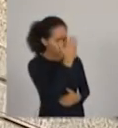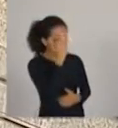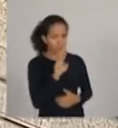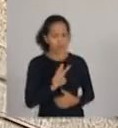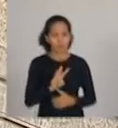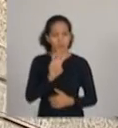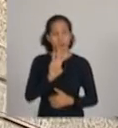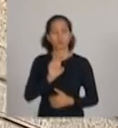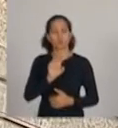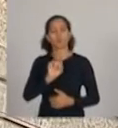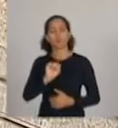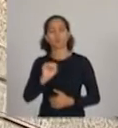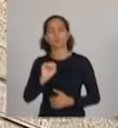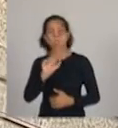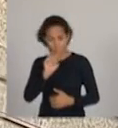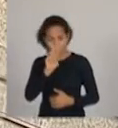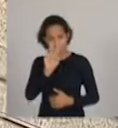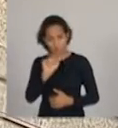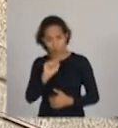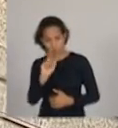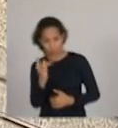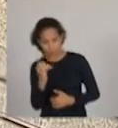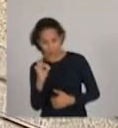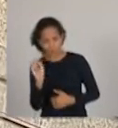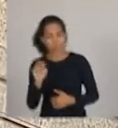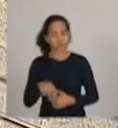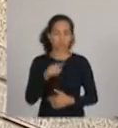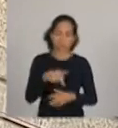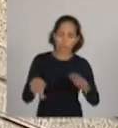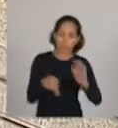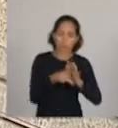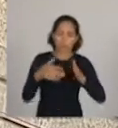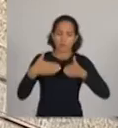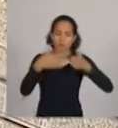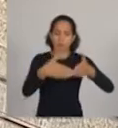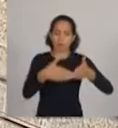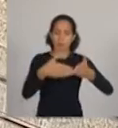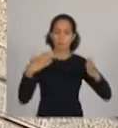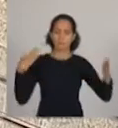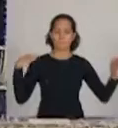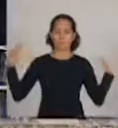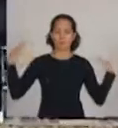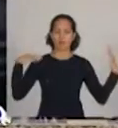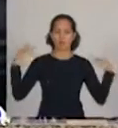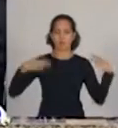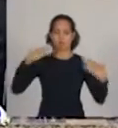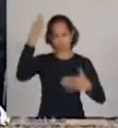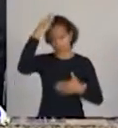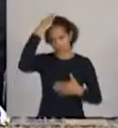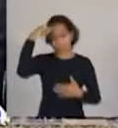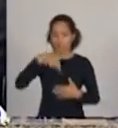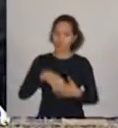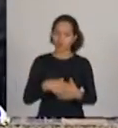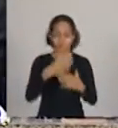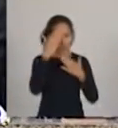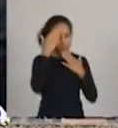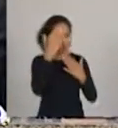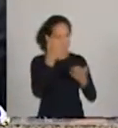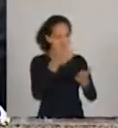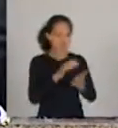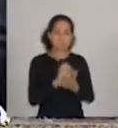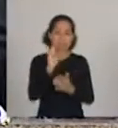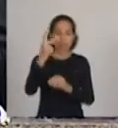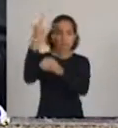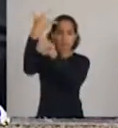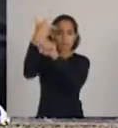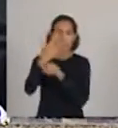de Paula, capitão de Mar e Guerra da Marinha aqui no Espírito Santo. Quero agradecer a presença aqui na mesa. Se o câmera